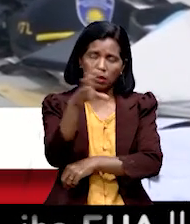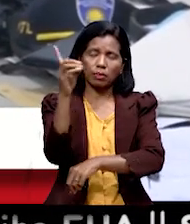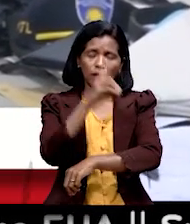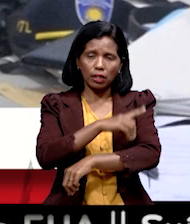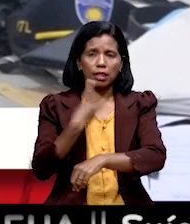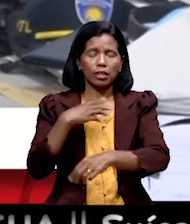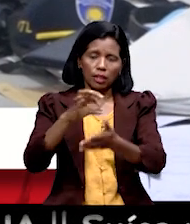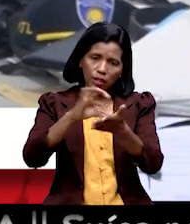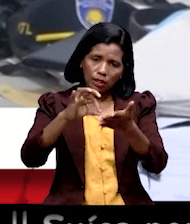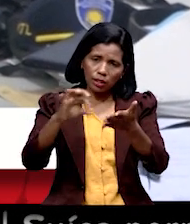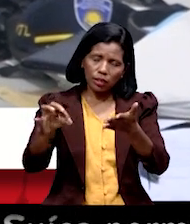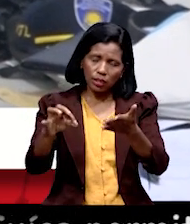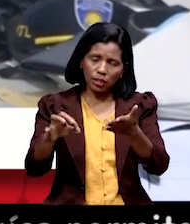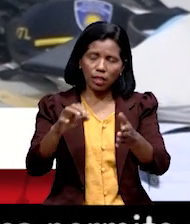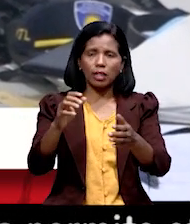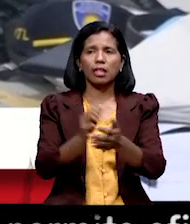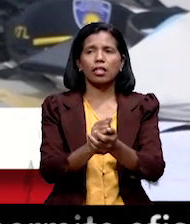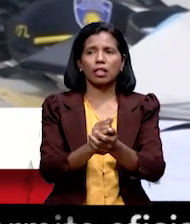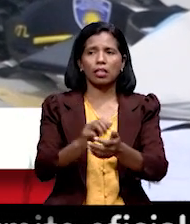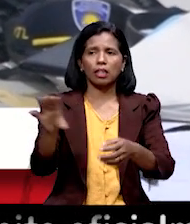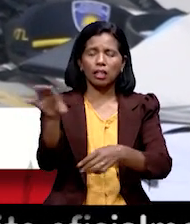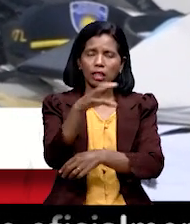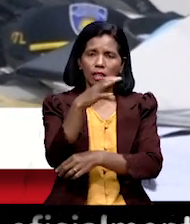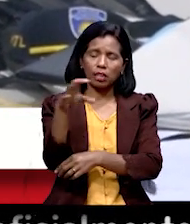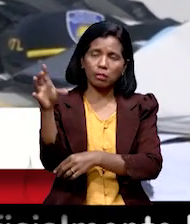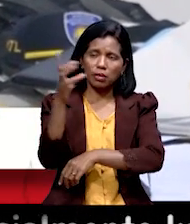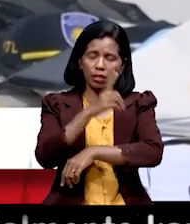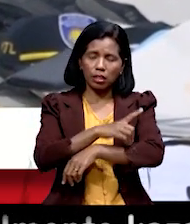acidente Natal, ita registro acidente tolo.